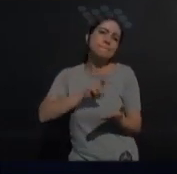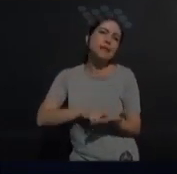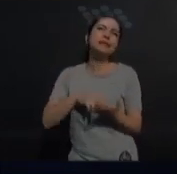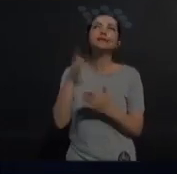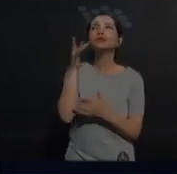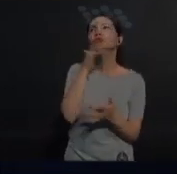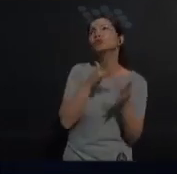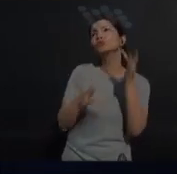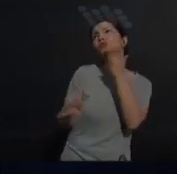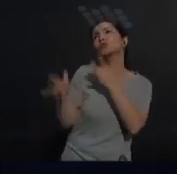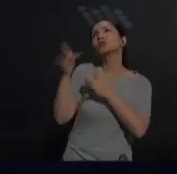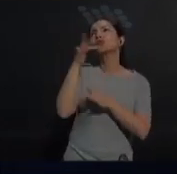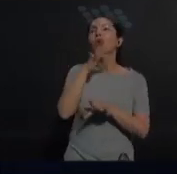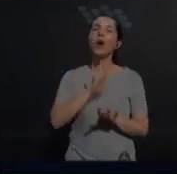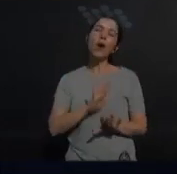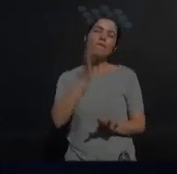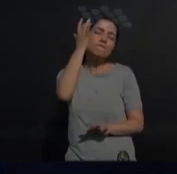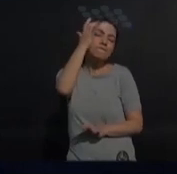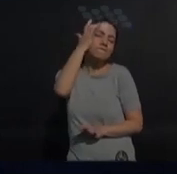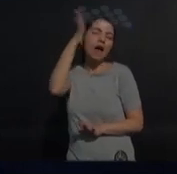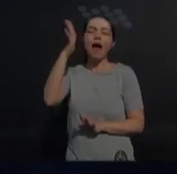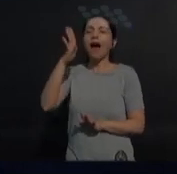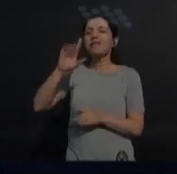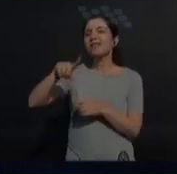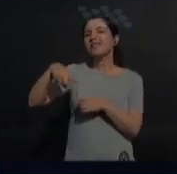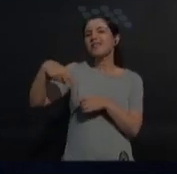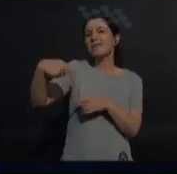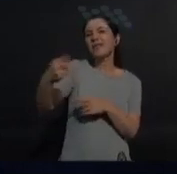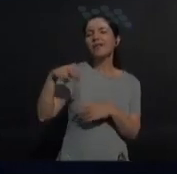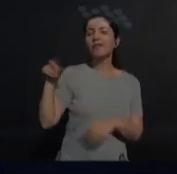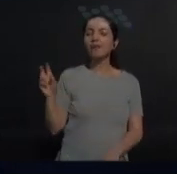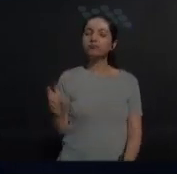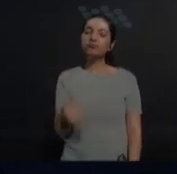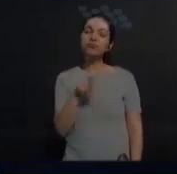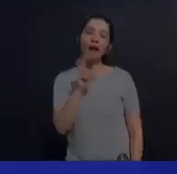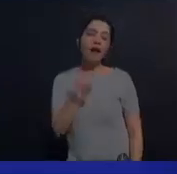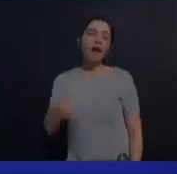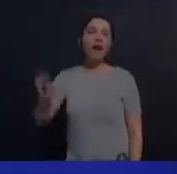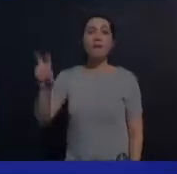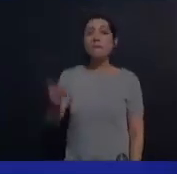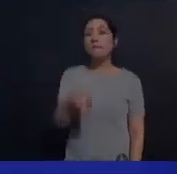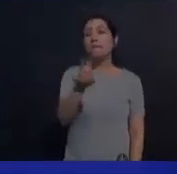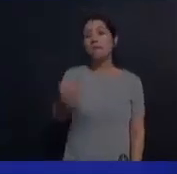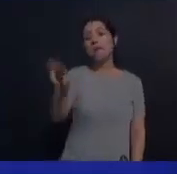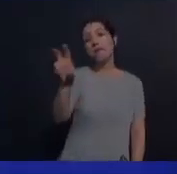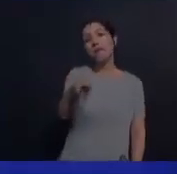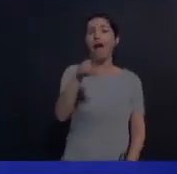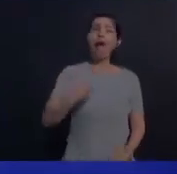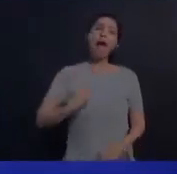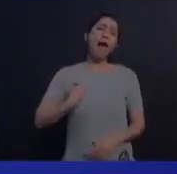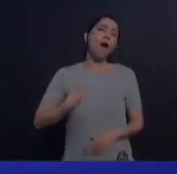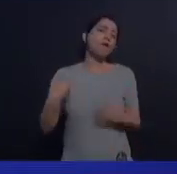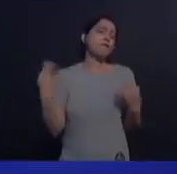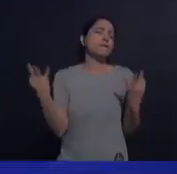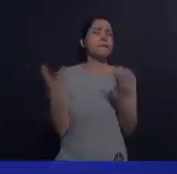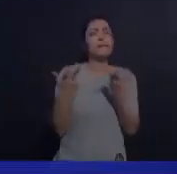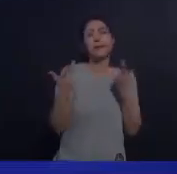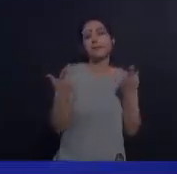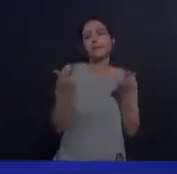beleza e daqui um pouquinho eu vou lhe fazer minha caminhada dinh a ai que vida maravilhosa